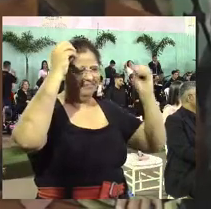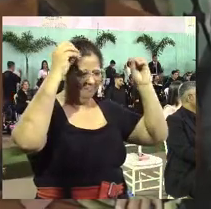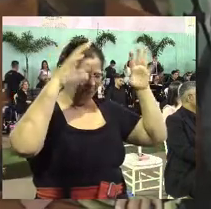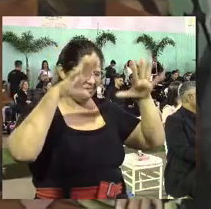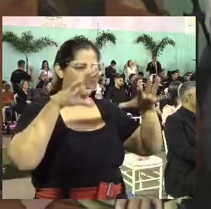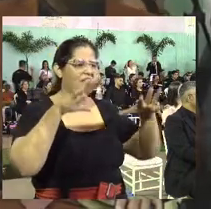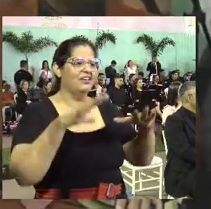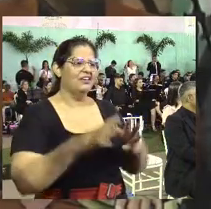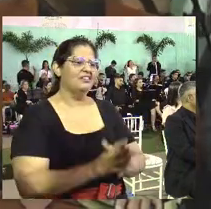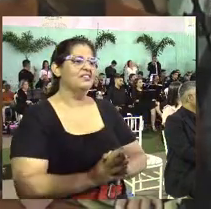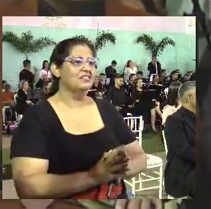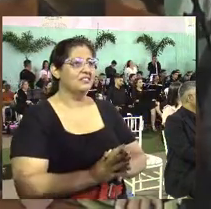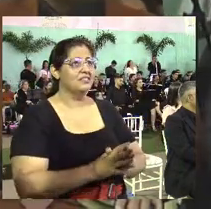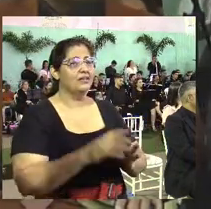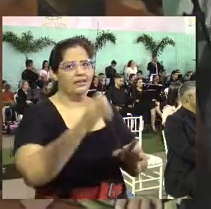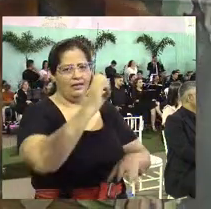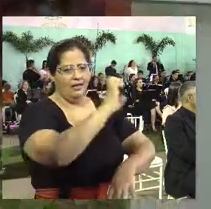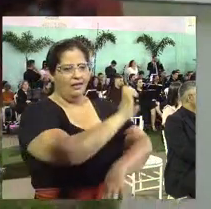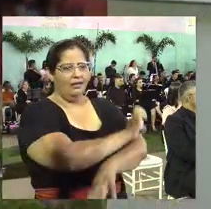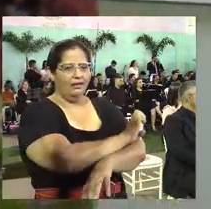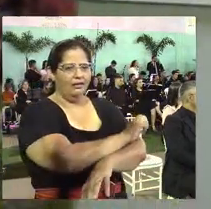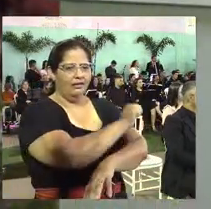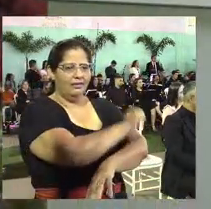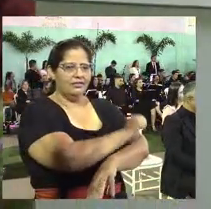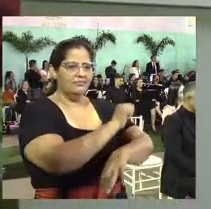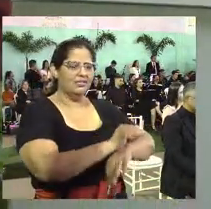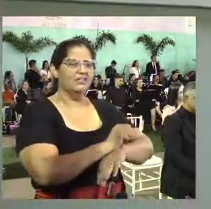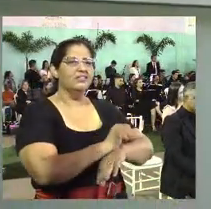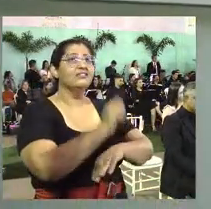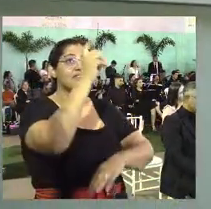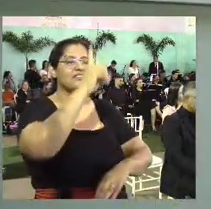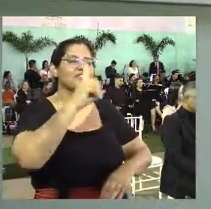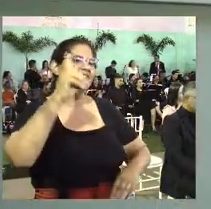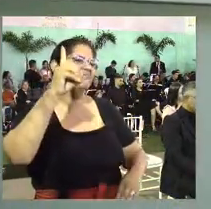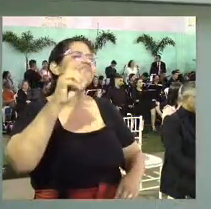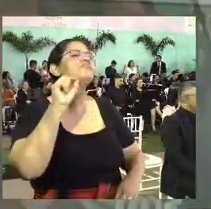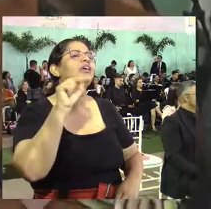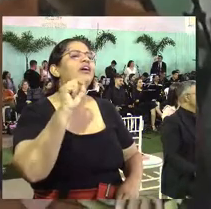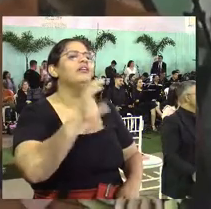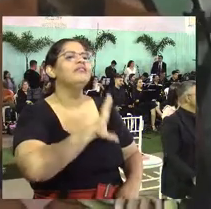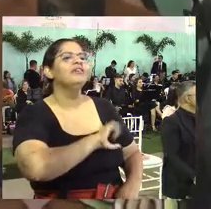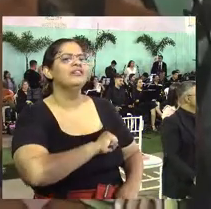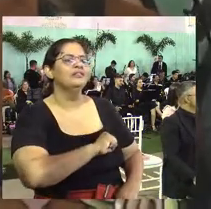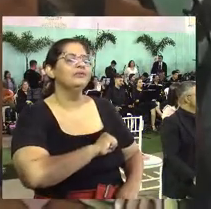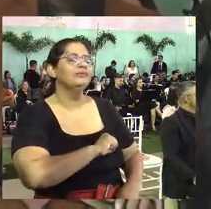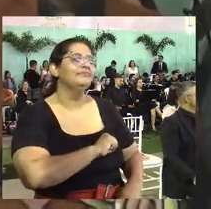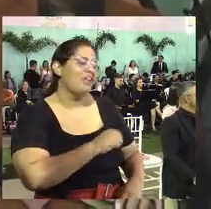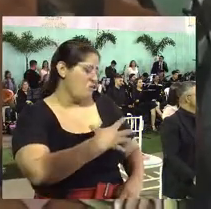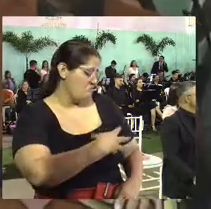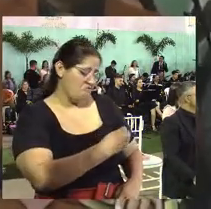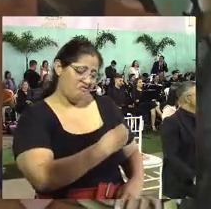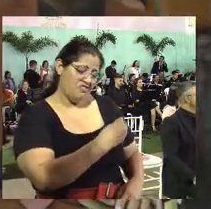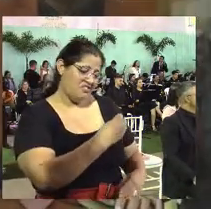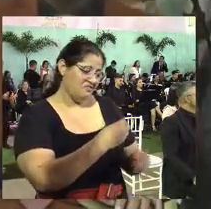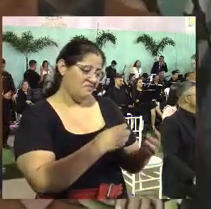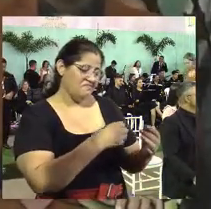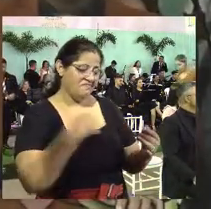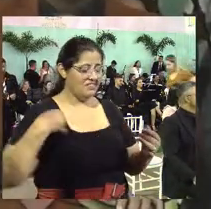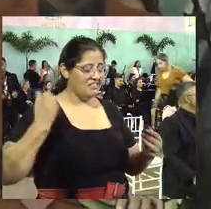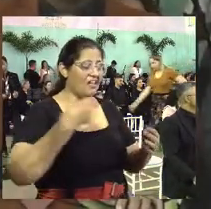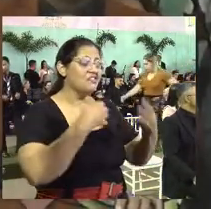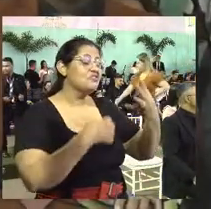diferencial da Assembleia de Deus aqui em Ariquemes quem não ama Pastor André até meu filho de 4 anos Pastor André